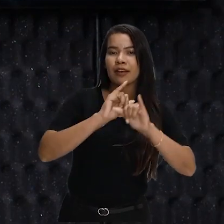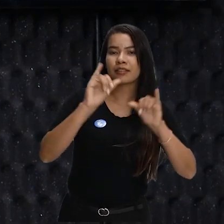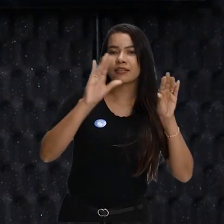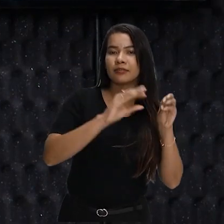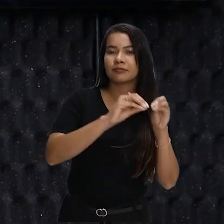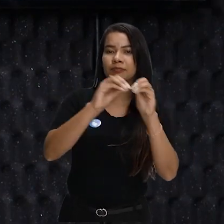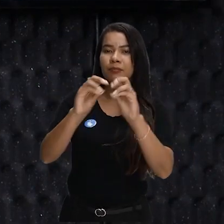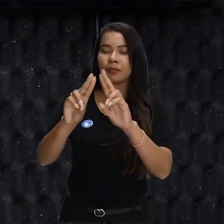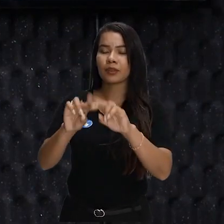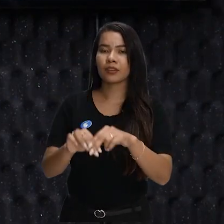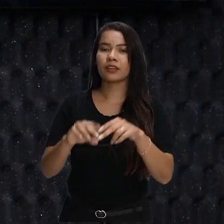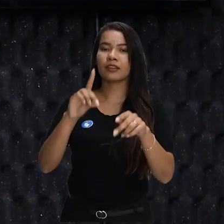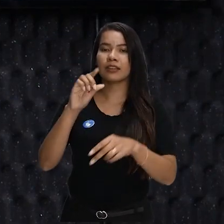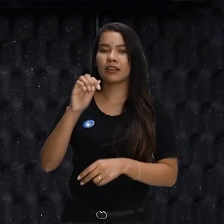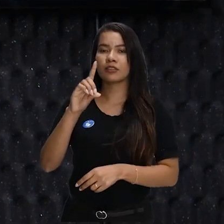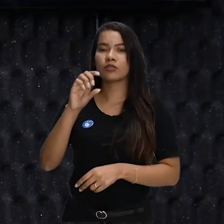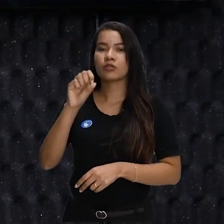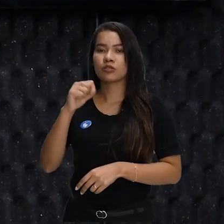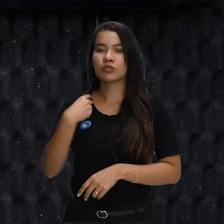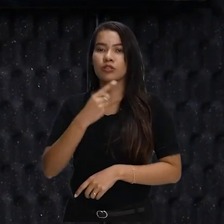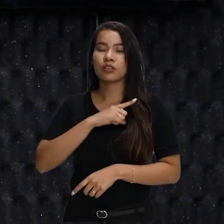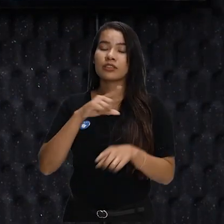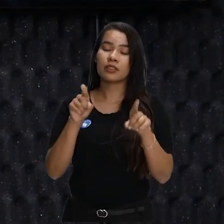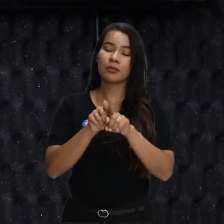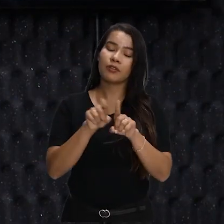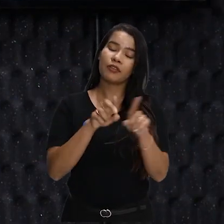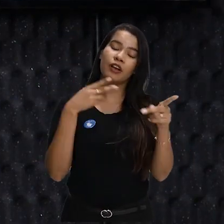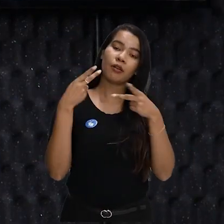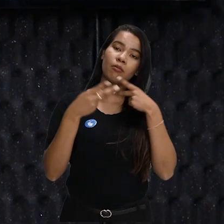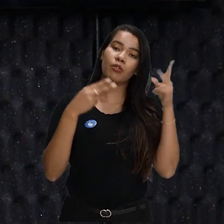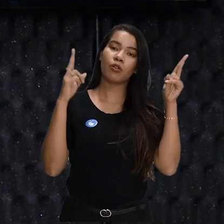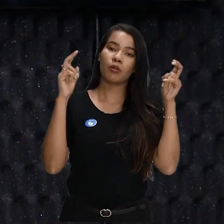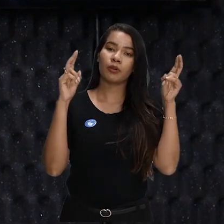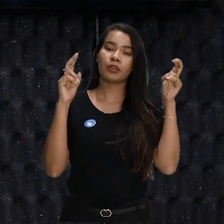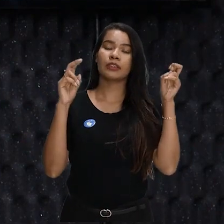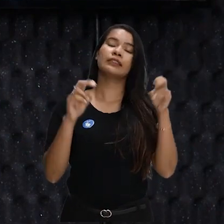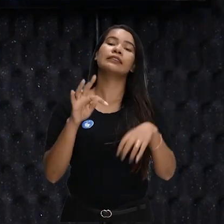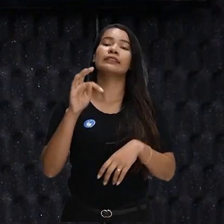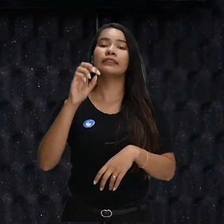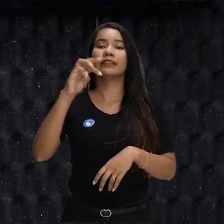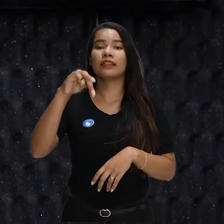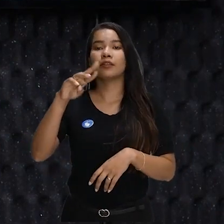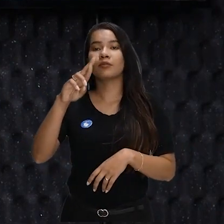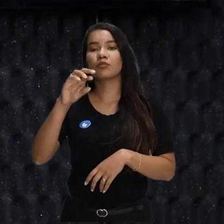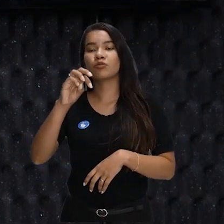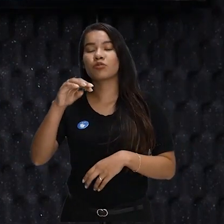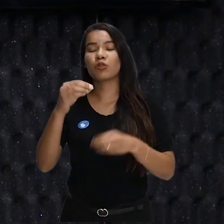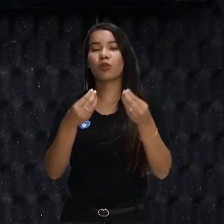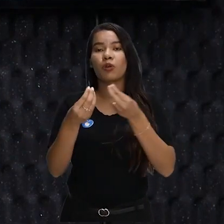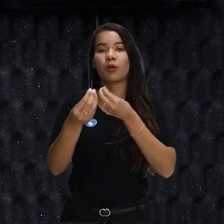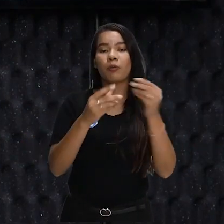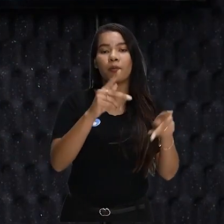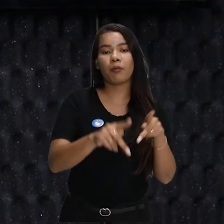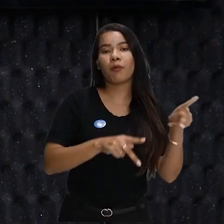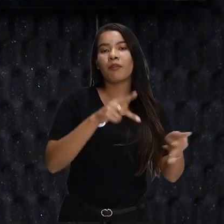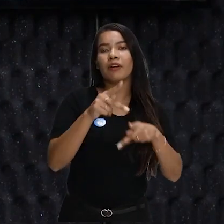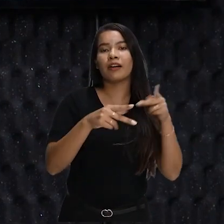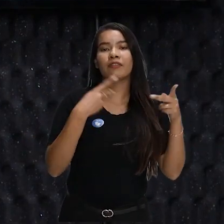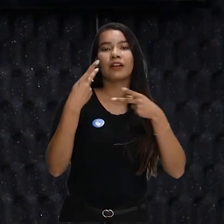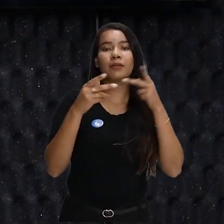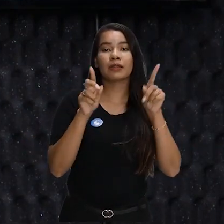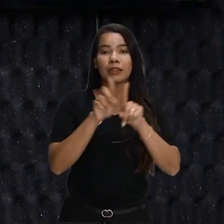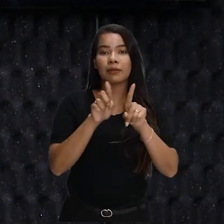falou um pouco da estatística, falamos alguns termos da estatística, como população, falamos de amostra, falamos